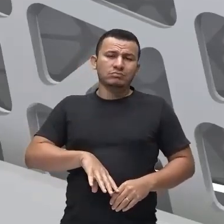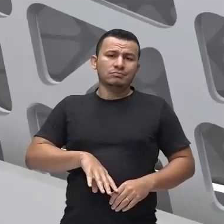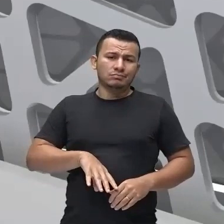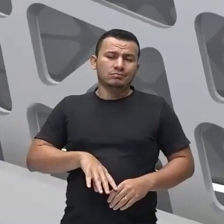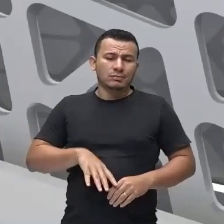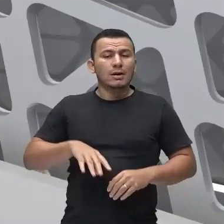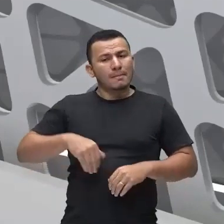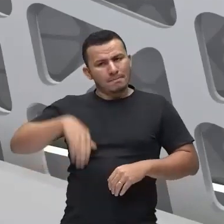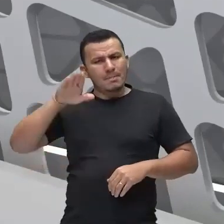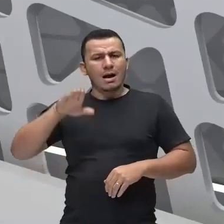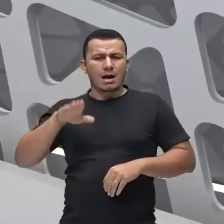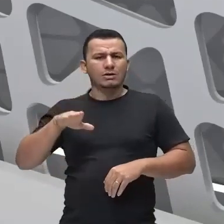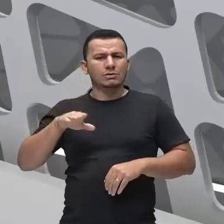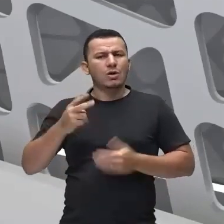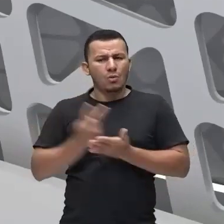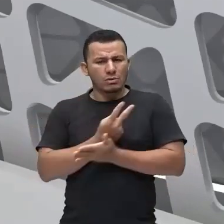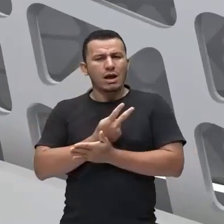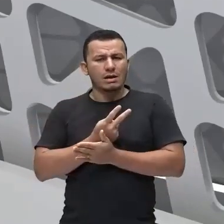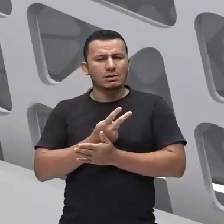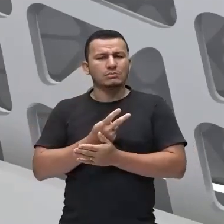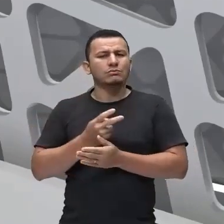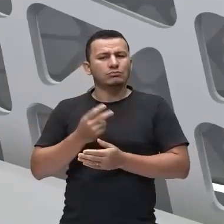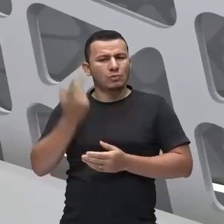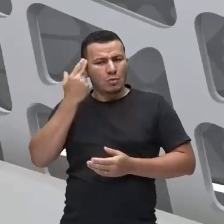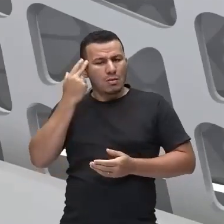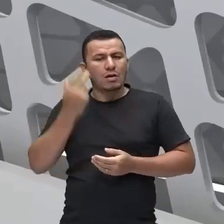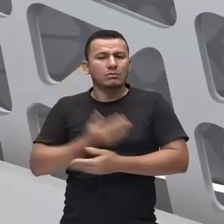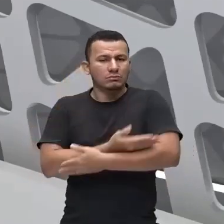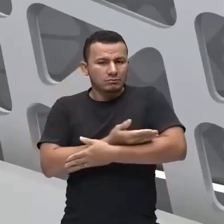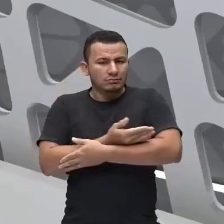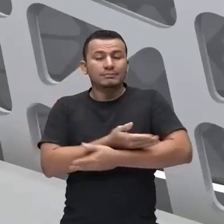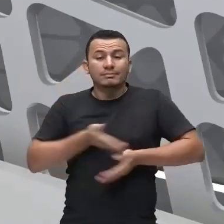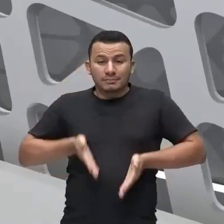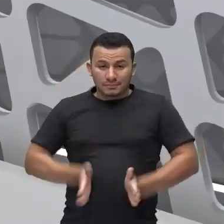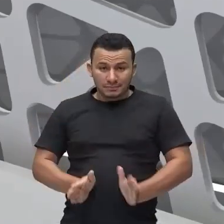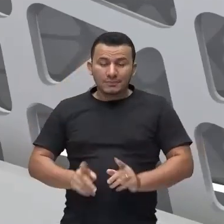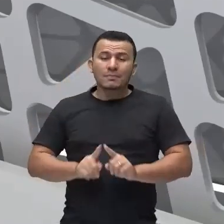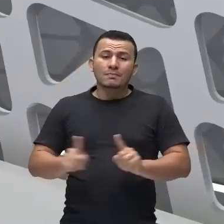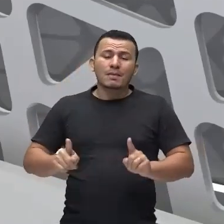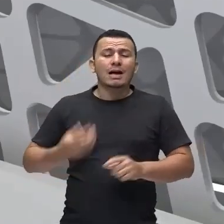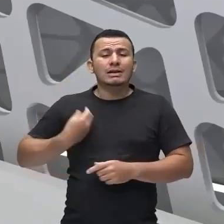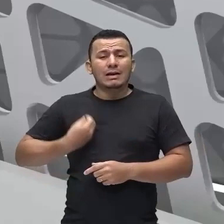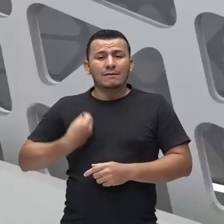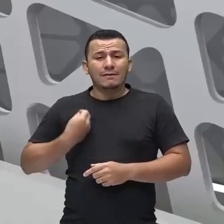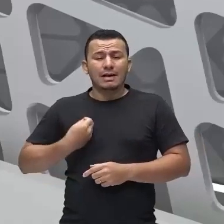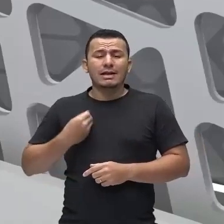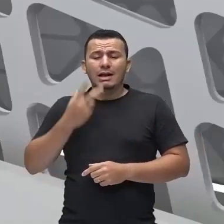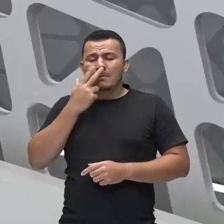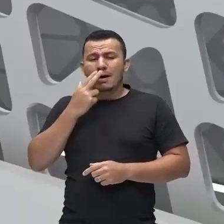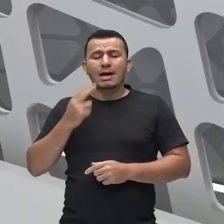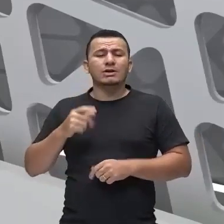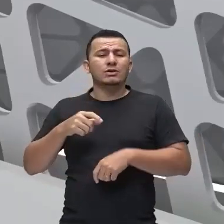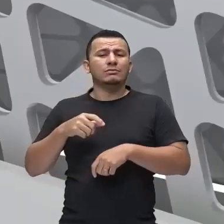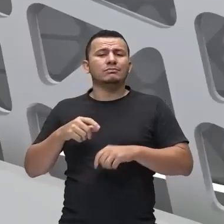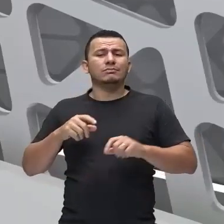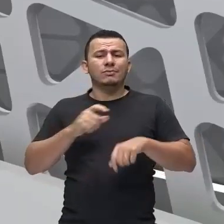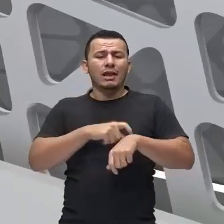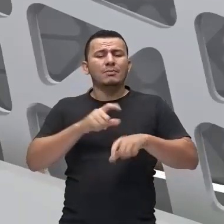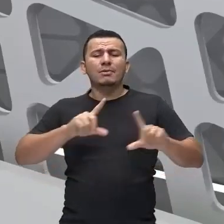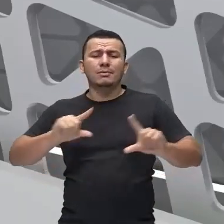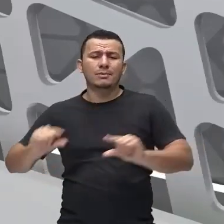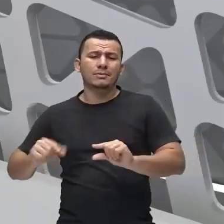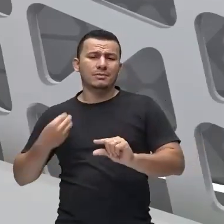a maioria desses casos eles nascem, porém eles têm uma sobrevida muito diminuída, muito